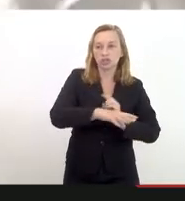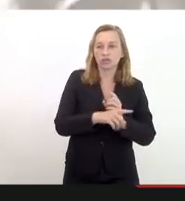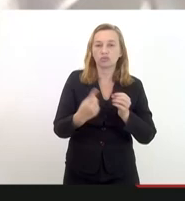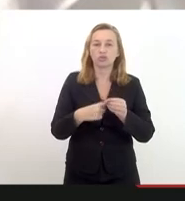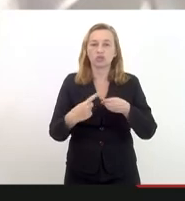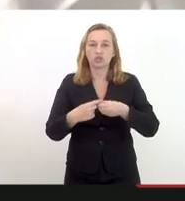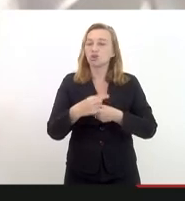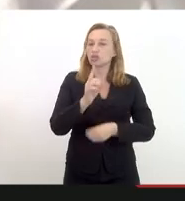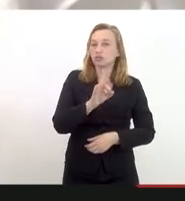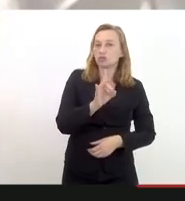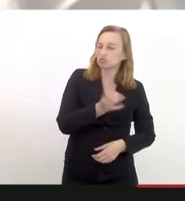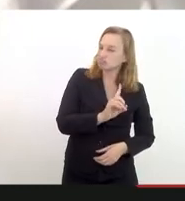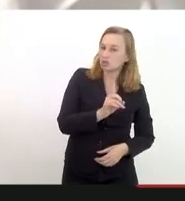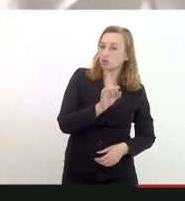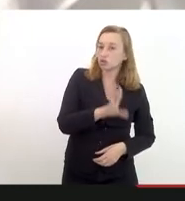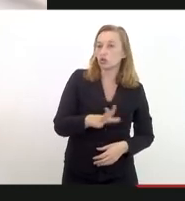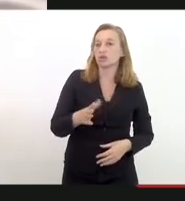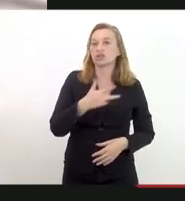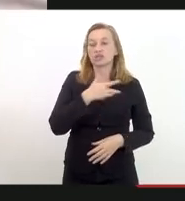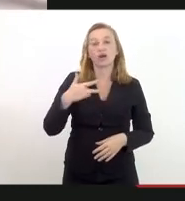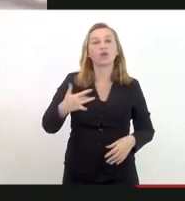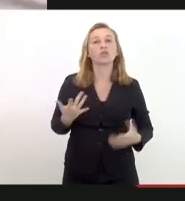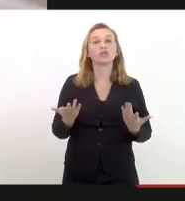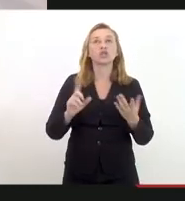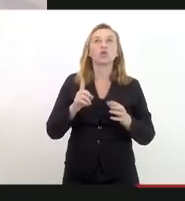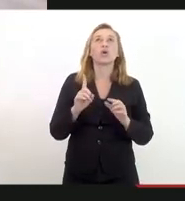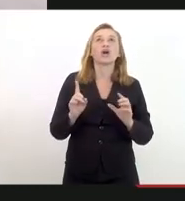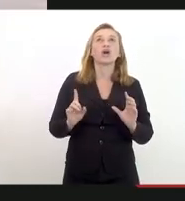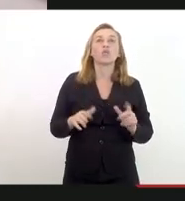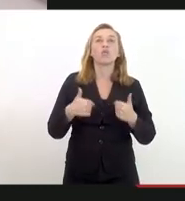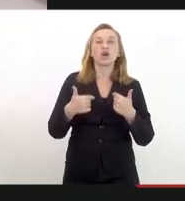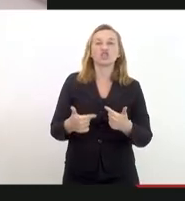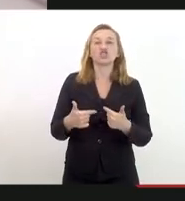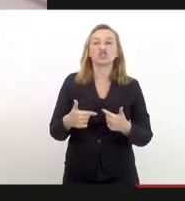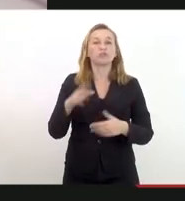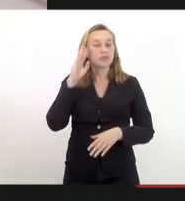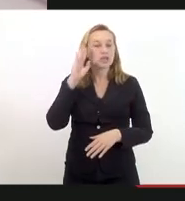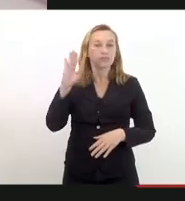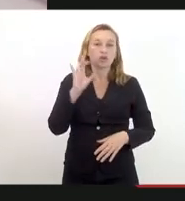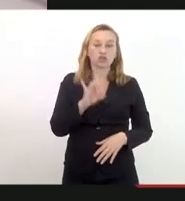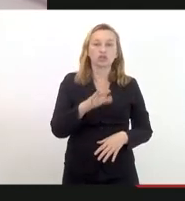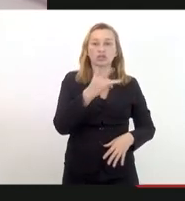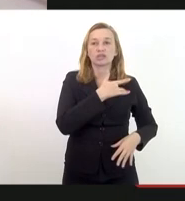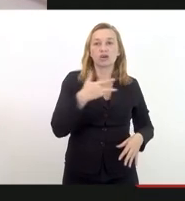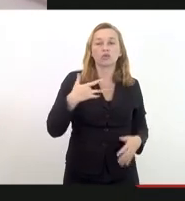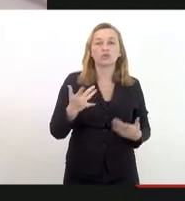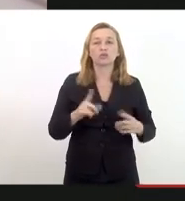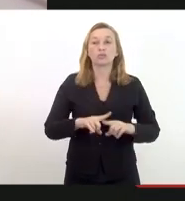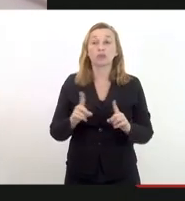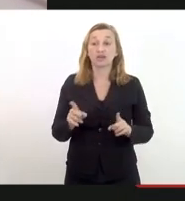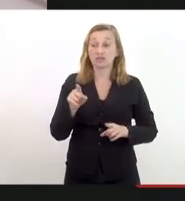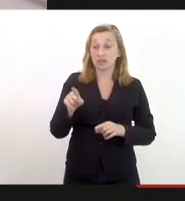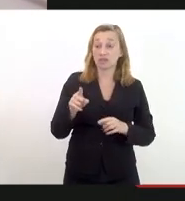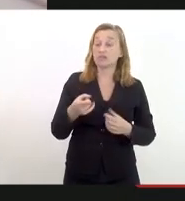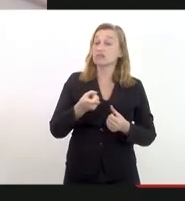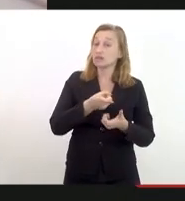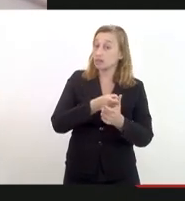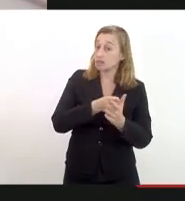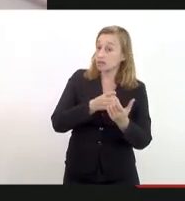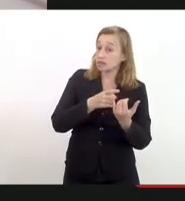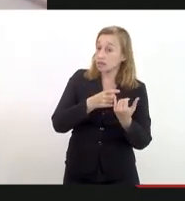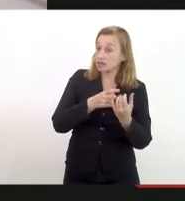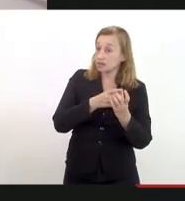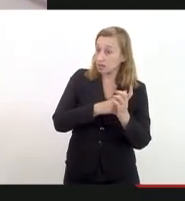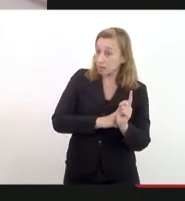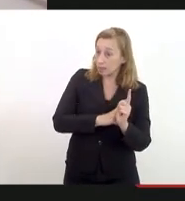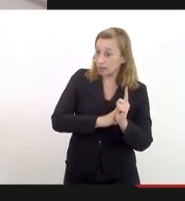saúde, como o doutor Alexandre falou, não é uma ação específica da saúde. Então, essa questão do apoio social, ela depende